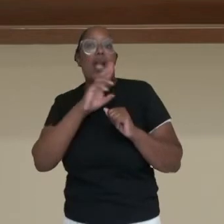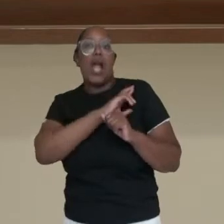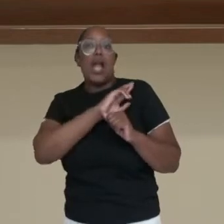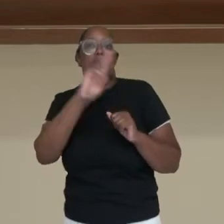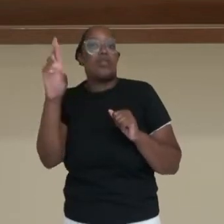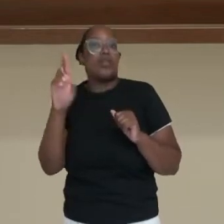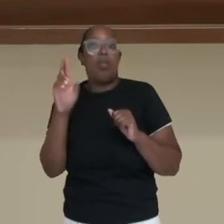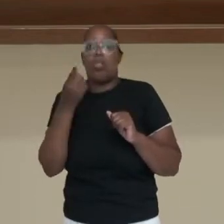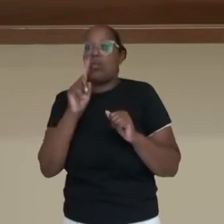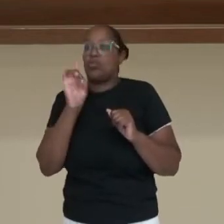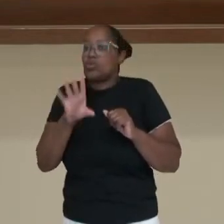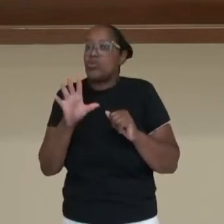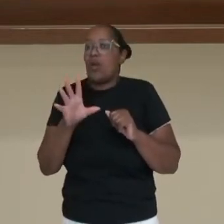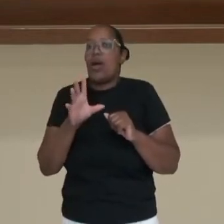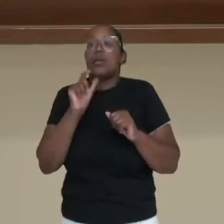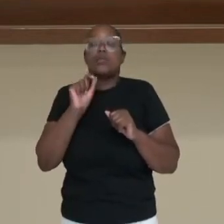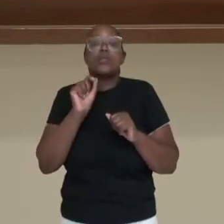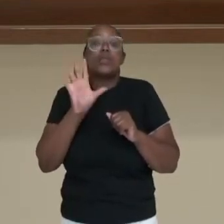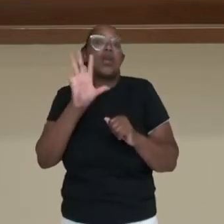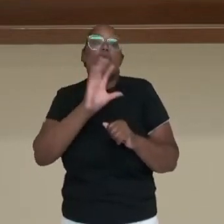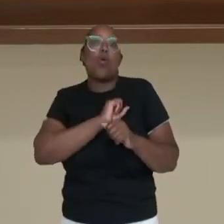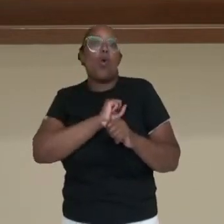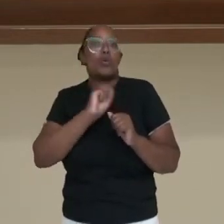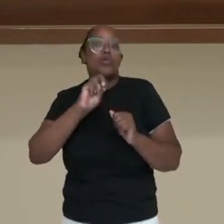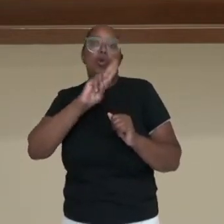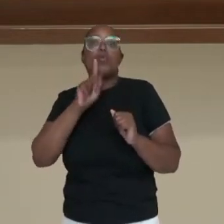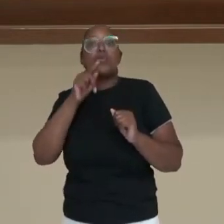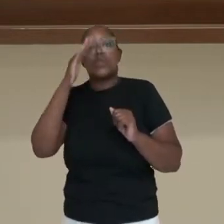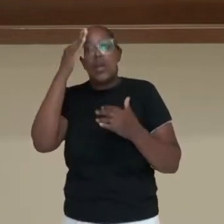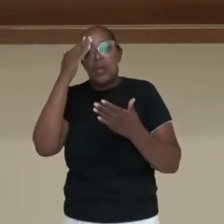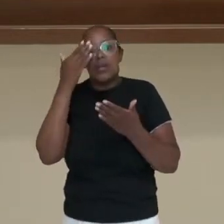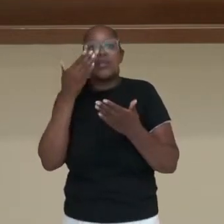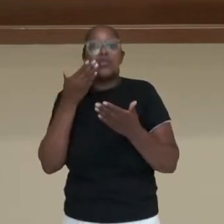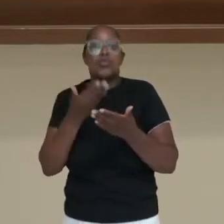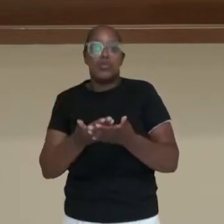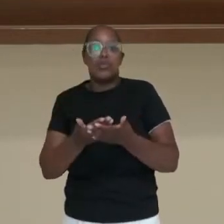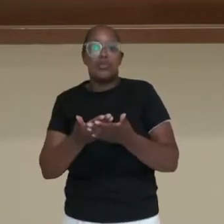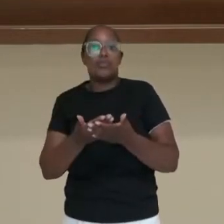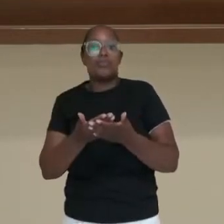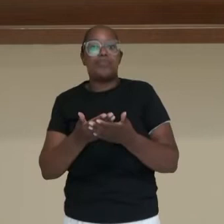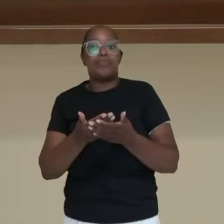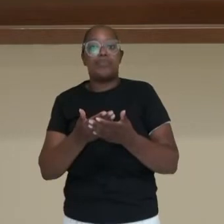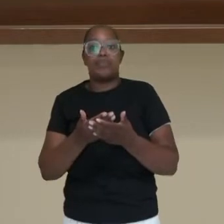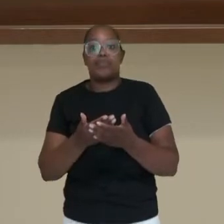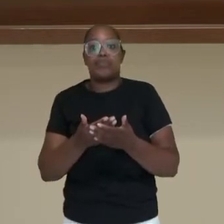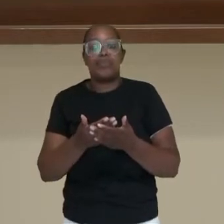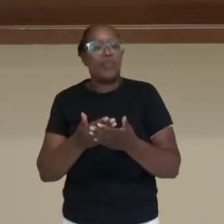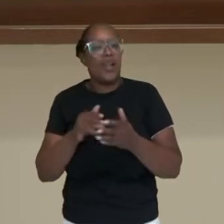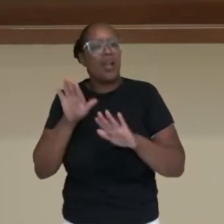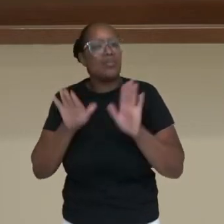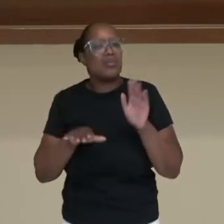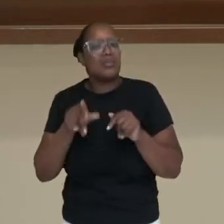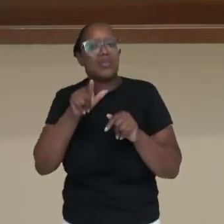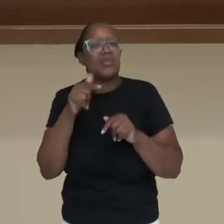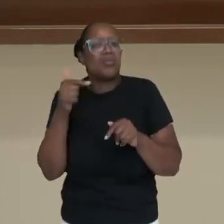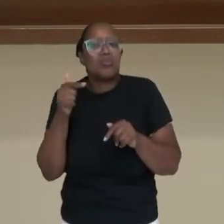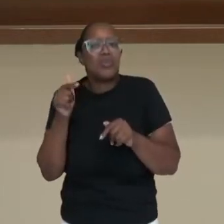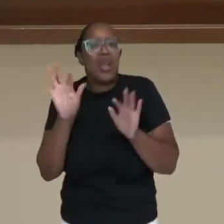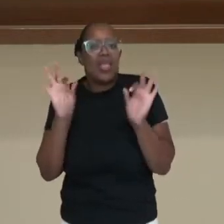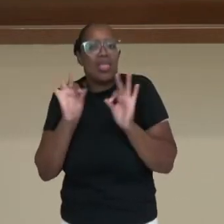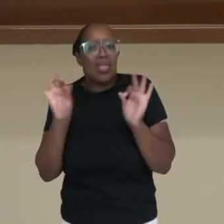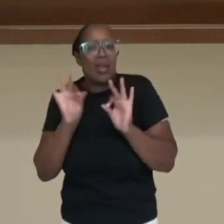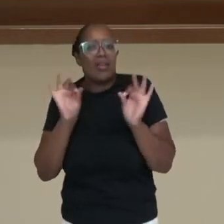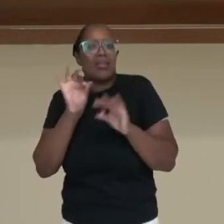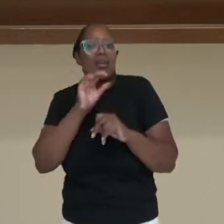mais gosta ou a religião que você crê, inclusive, mesmo que você não crê em nenhuma religião, você ainda